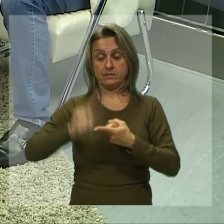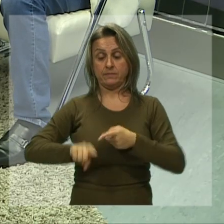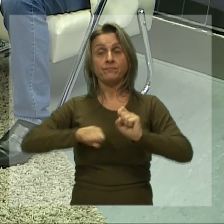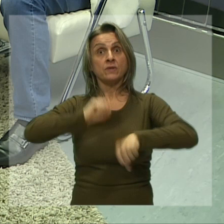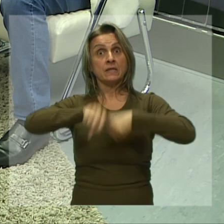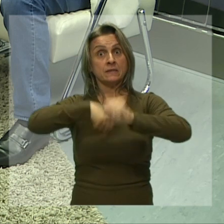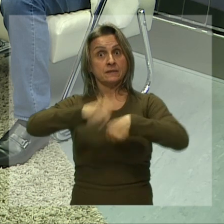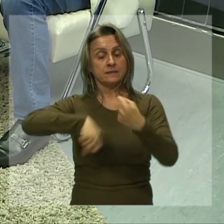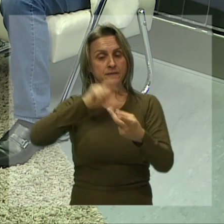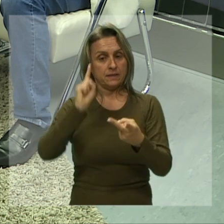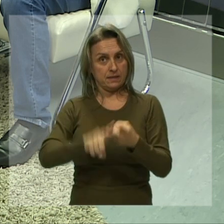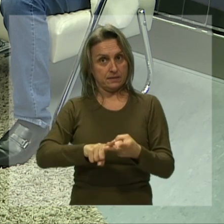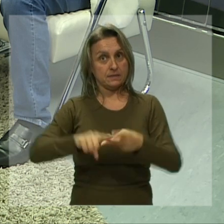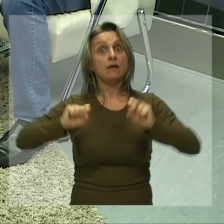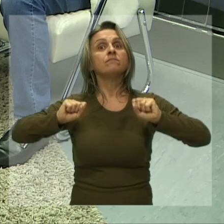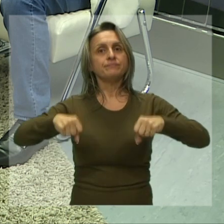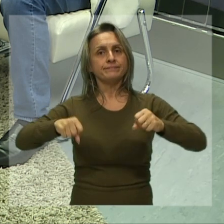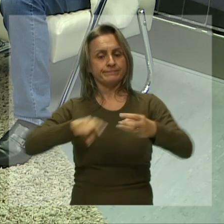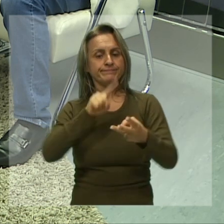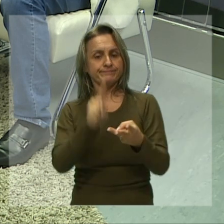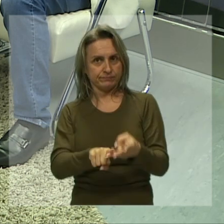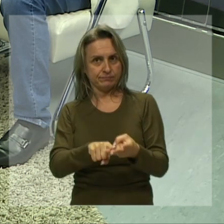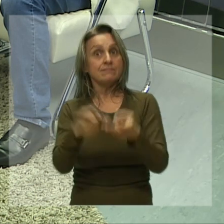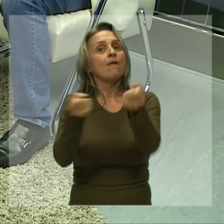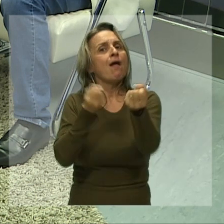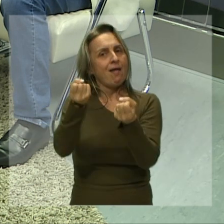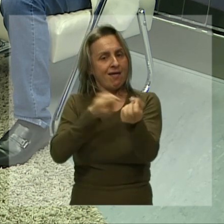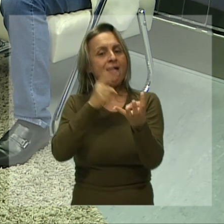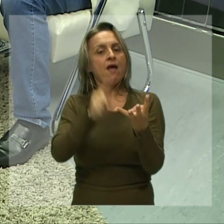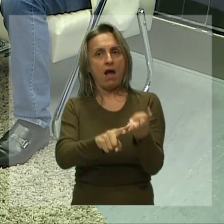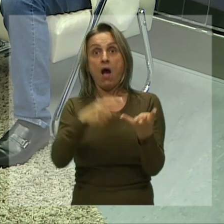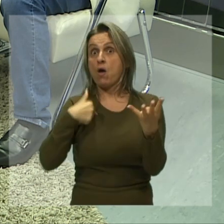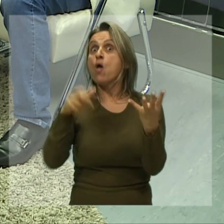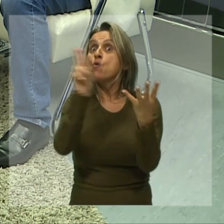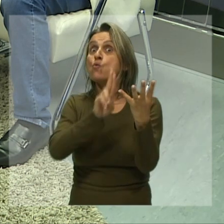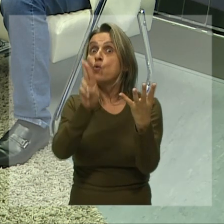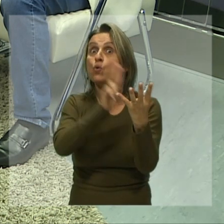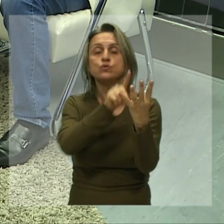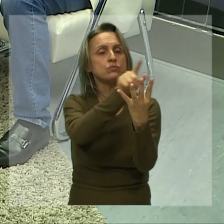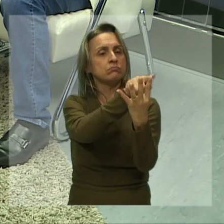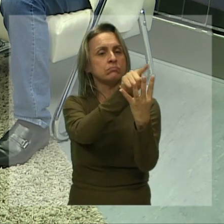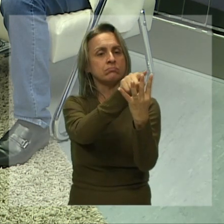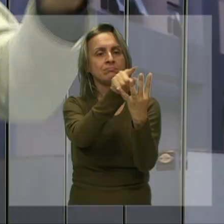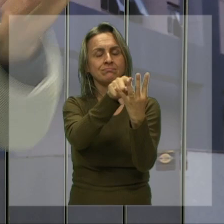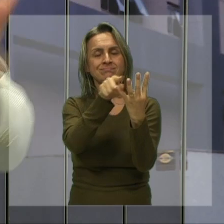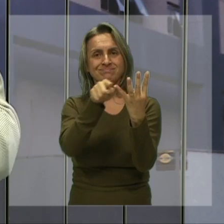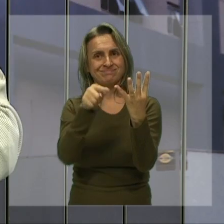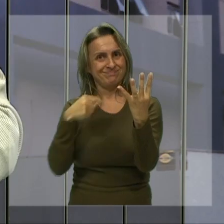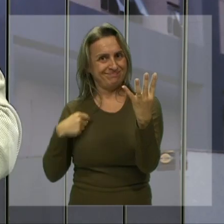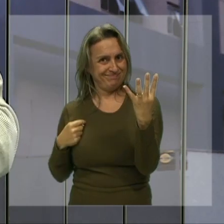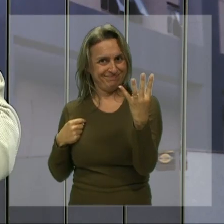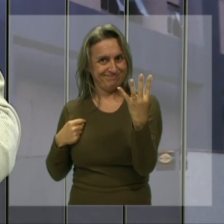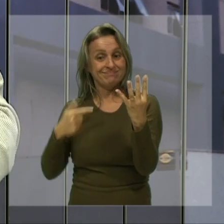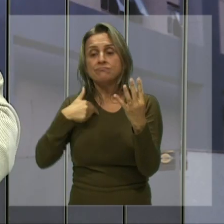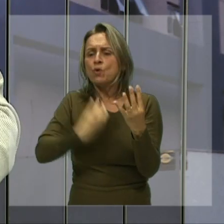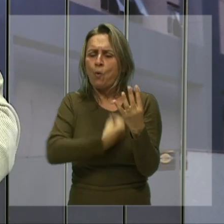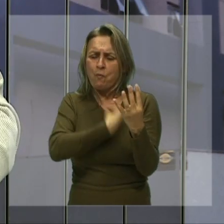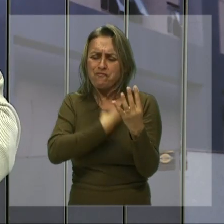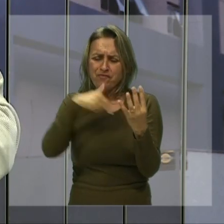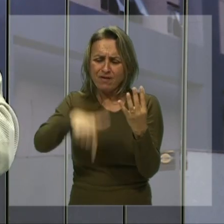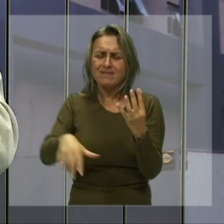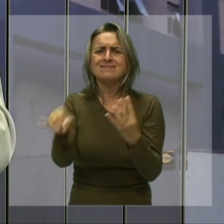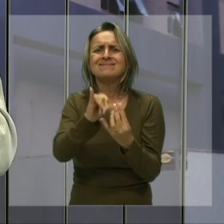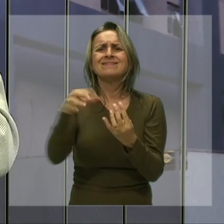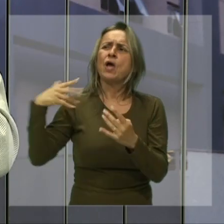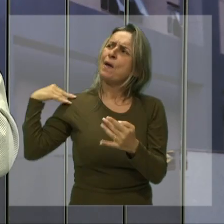motorista, porque eu ando a pé, de bicicleta, de moto e de carro na cidade. Então, a gente viveu aqui, fomos criados na Barranca do Rio, então a gente conhece